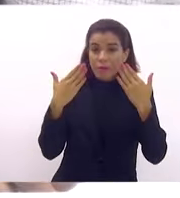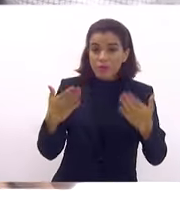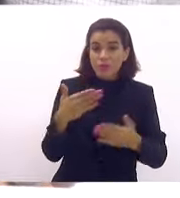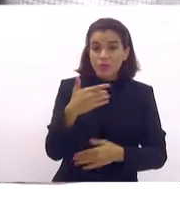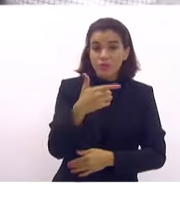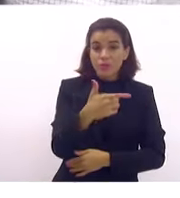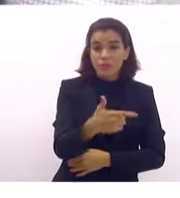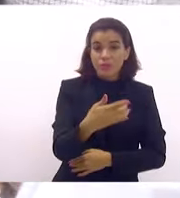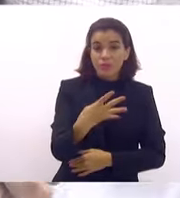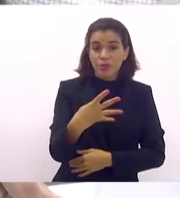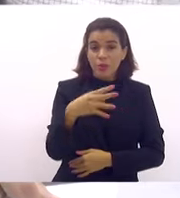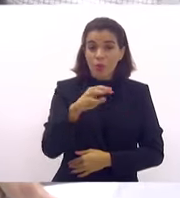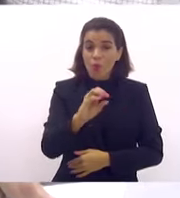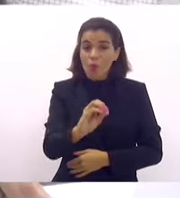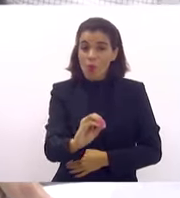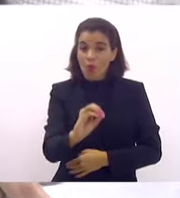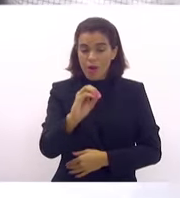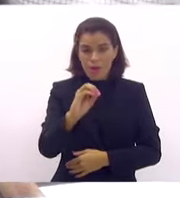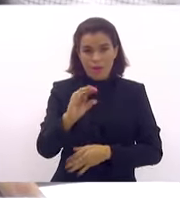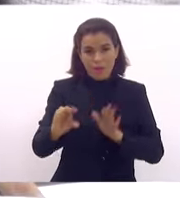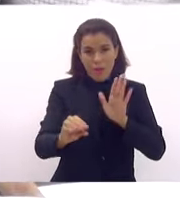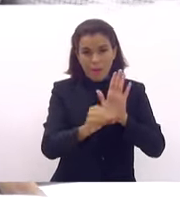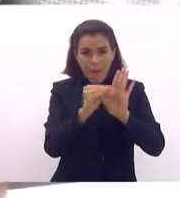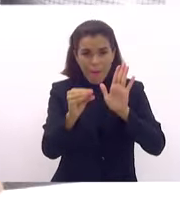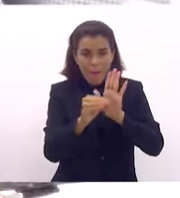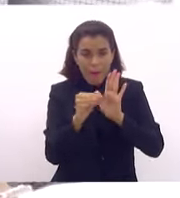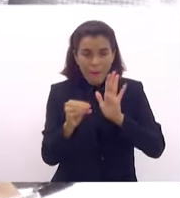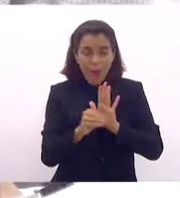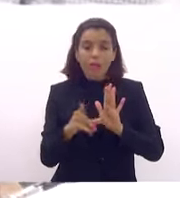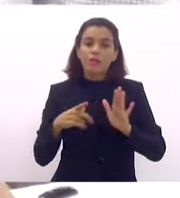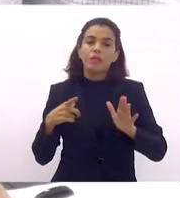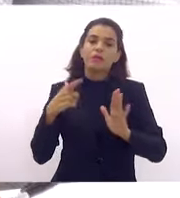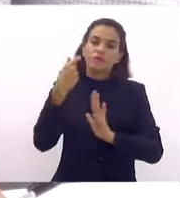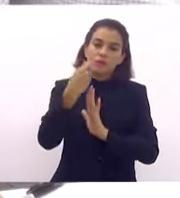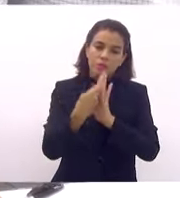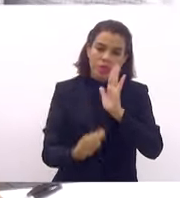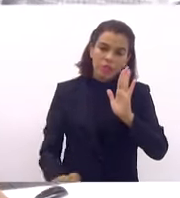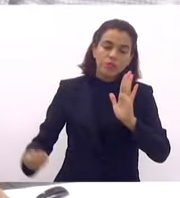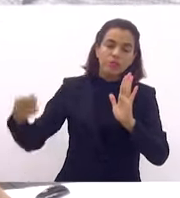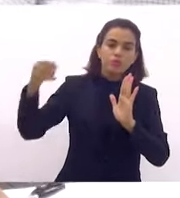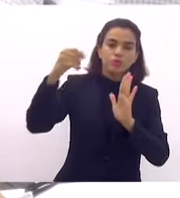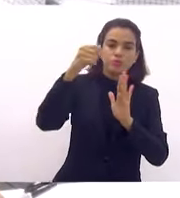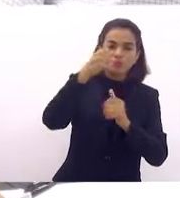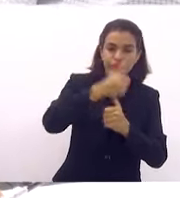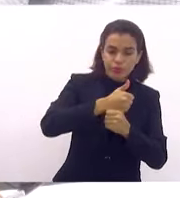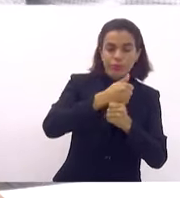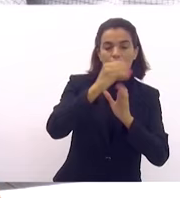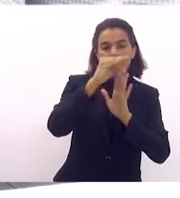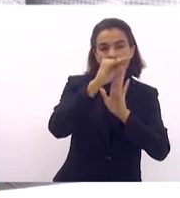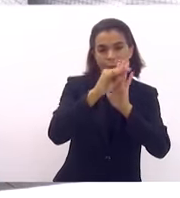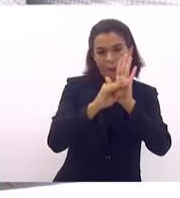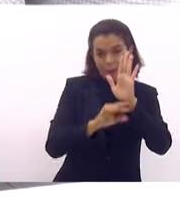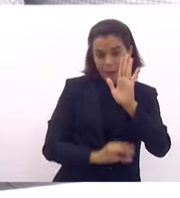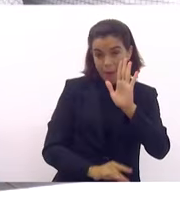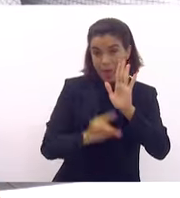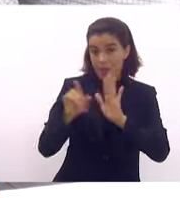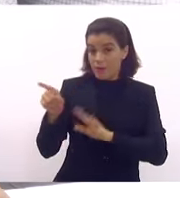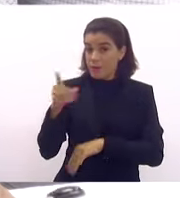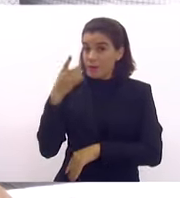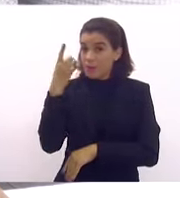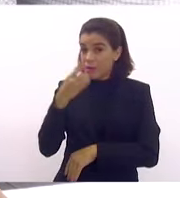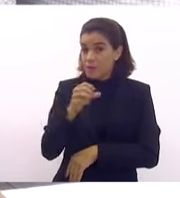emendas... Houve um novo substitutivo da Comissão de Defesa do Meio Ambiente. O deputado Serafini participou